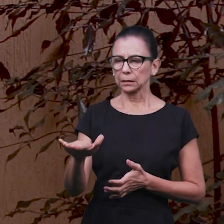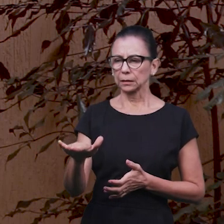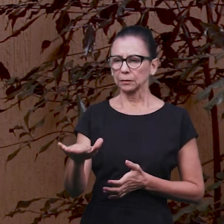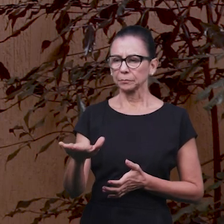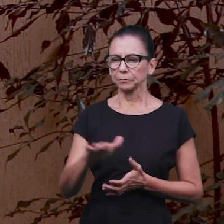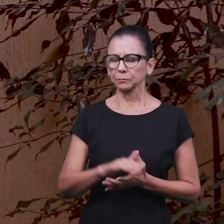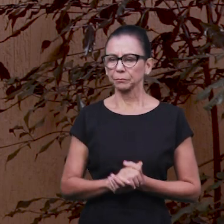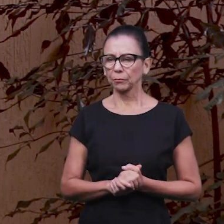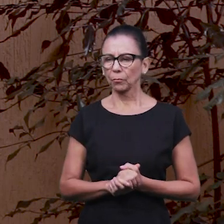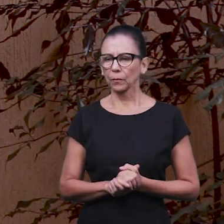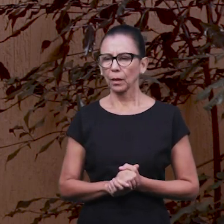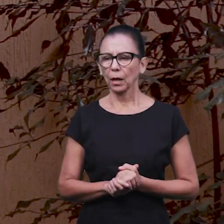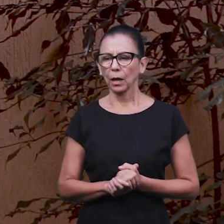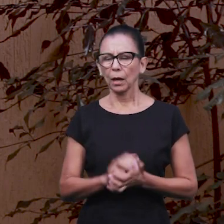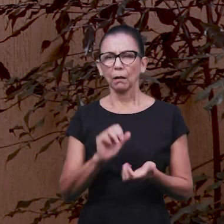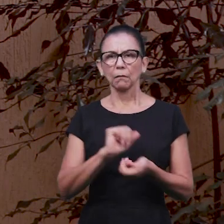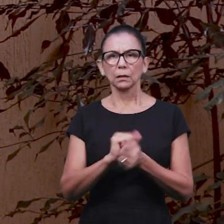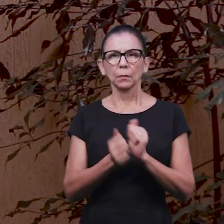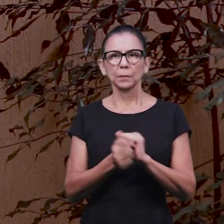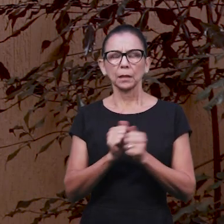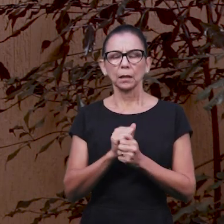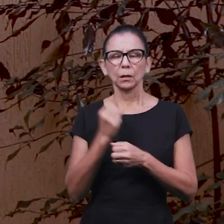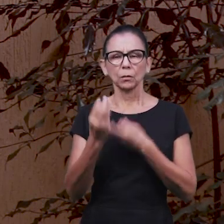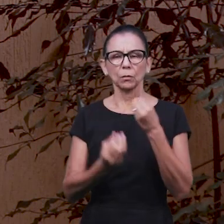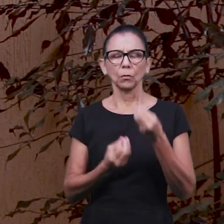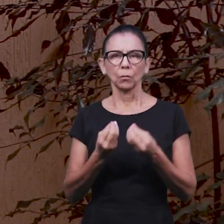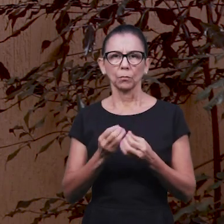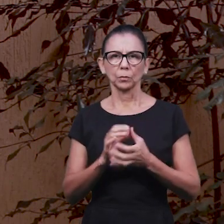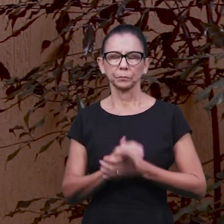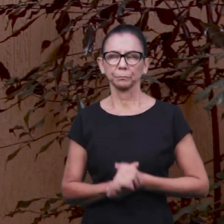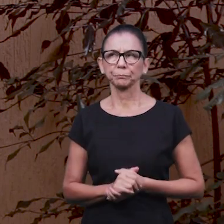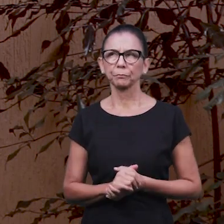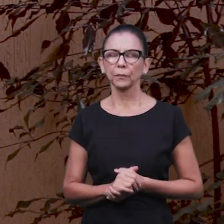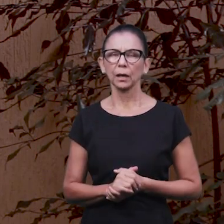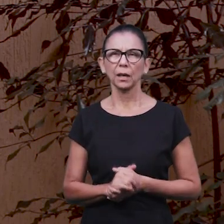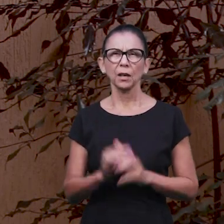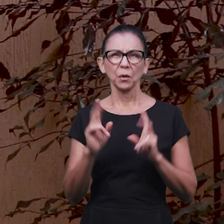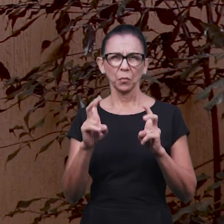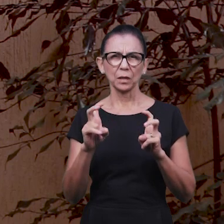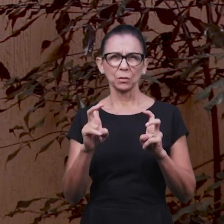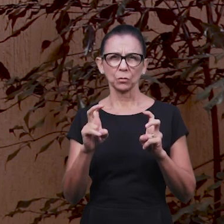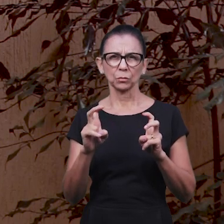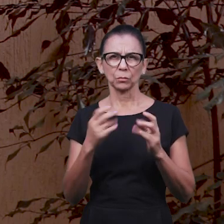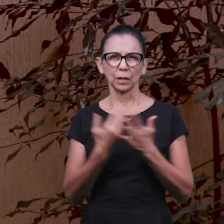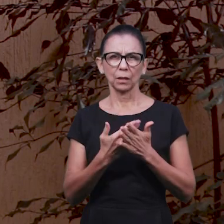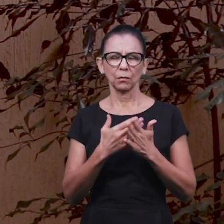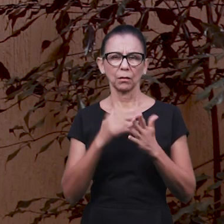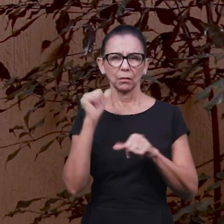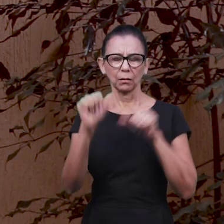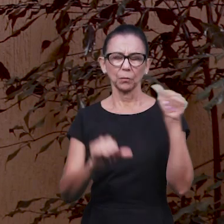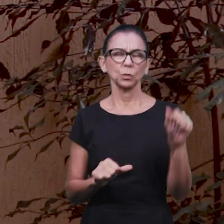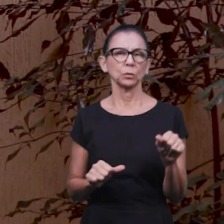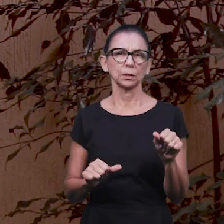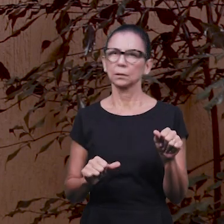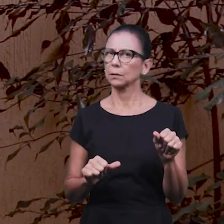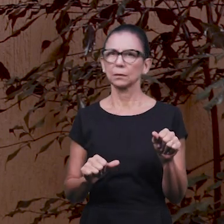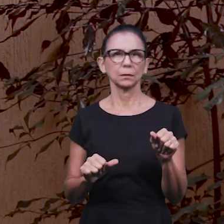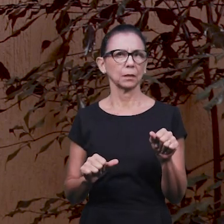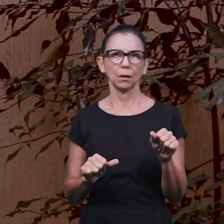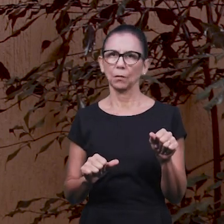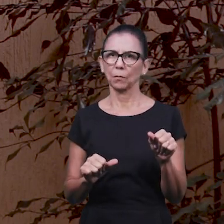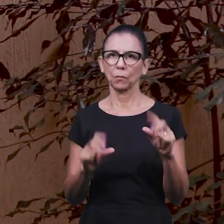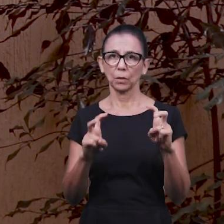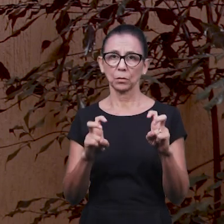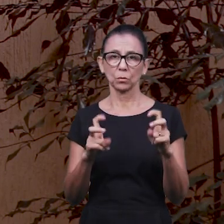A adaptação, ela muda o assunto da aula? Não. O estudo é exatamente o mesmo e